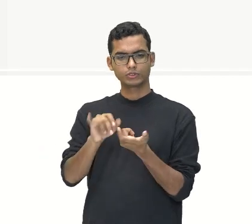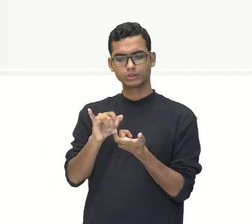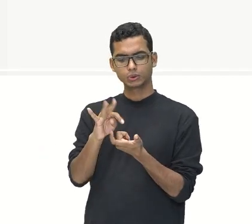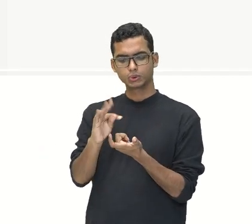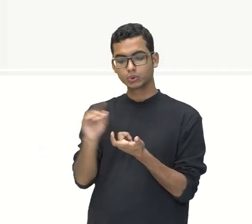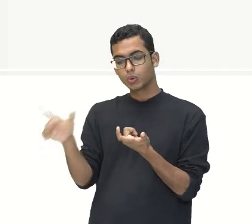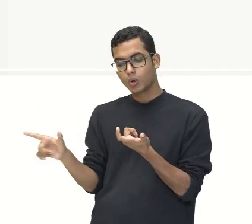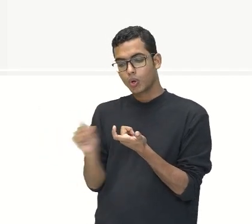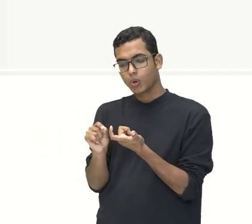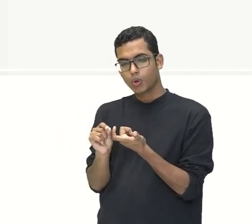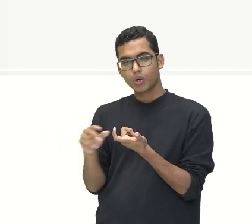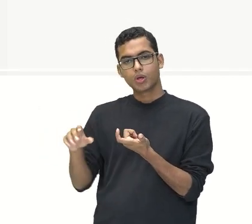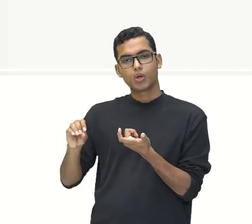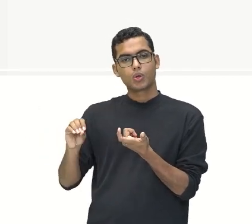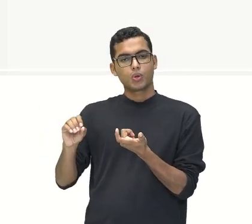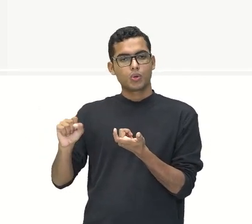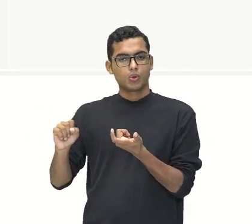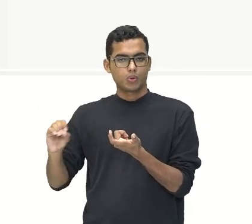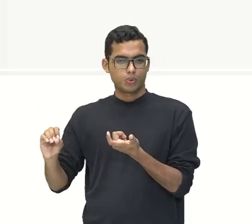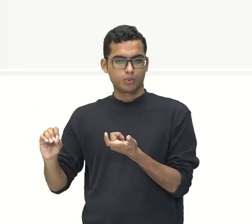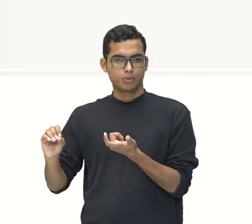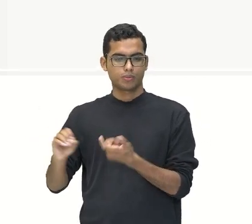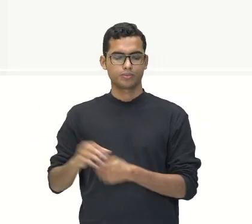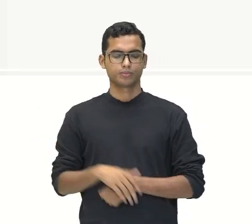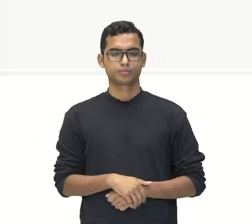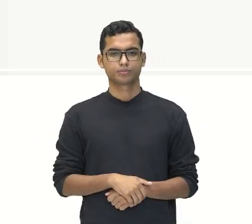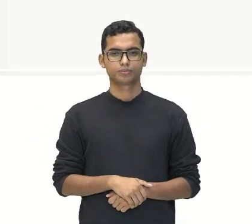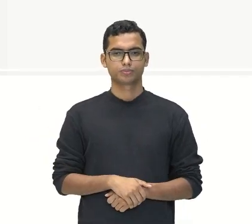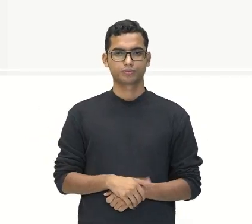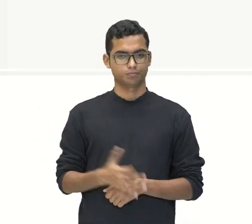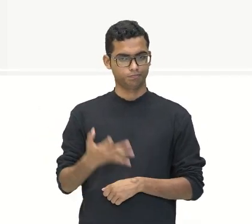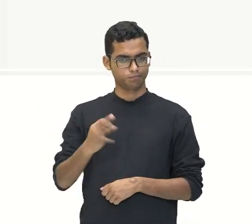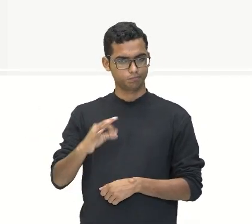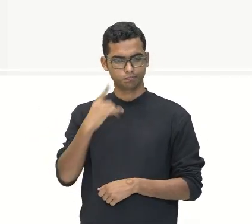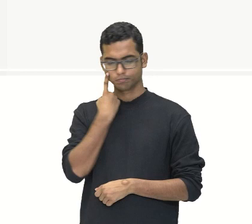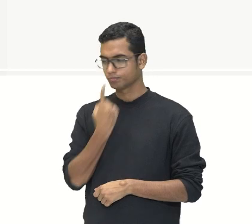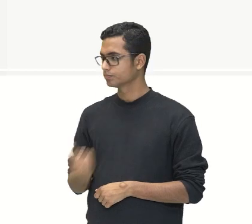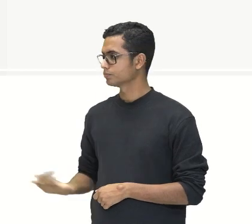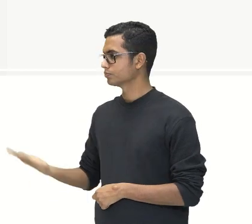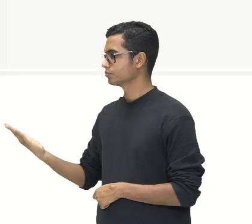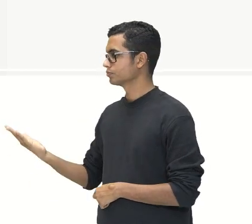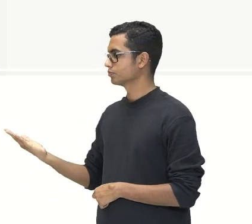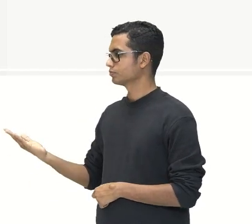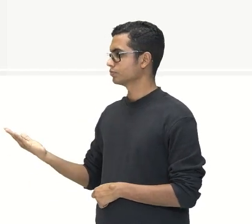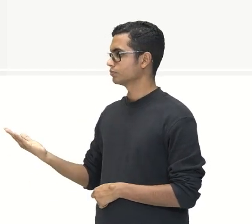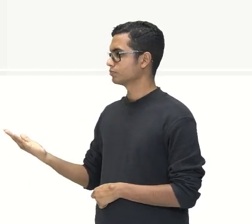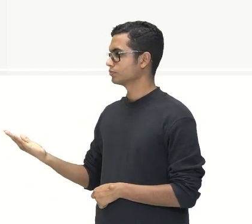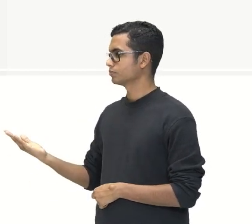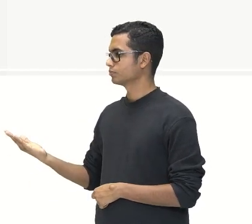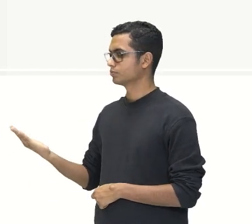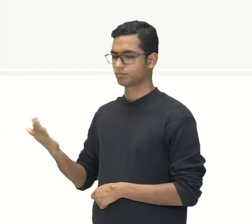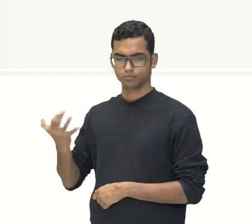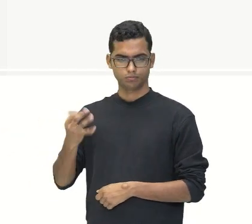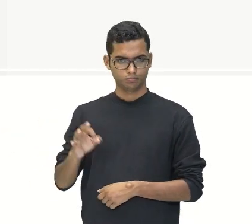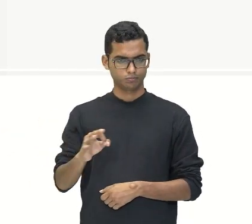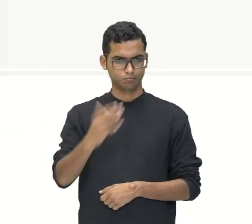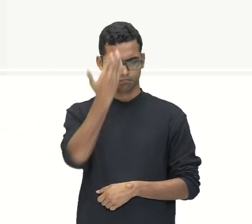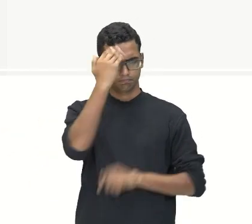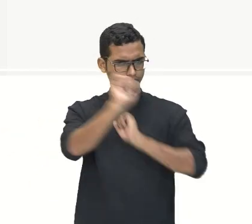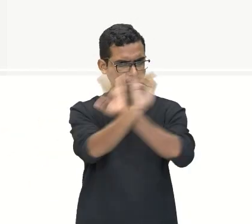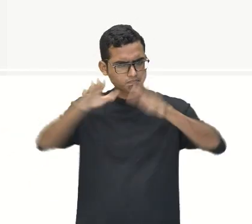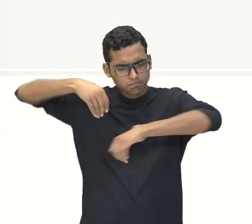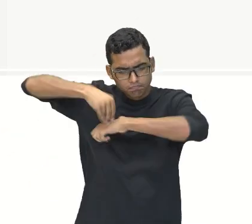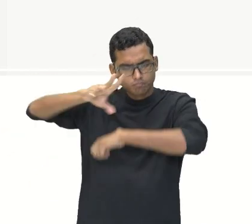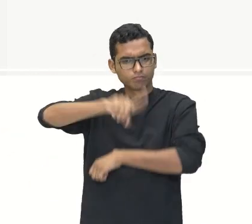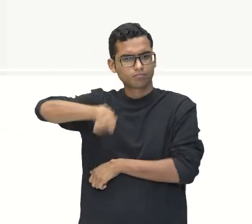sufixo é oso, ó. Sufixo é oso, é o ácido nitroso, tá bom? Então a dica é